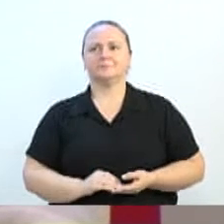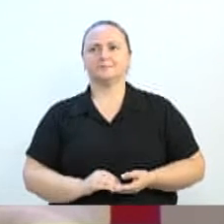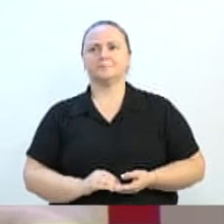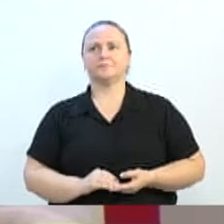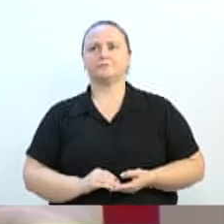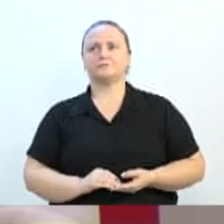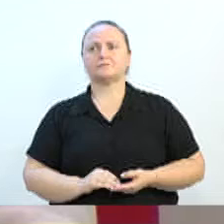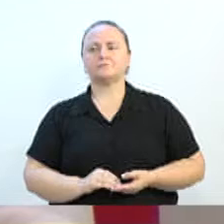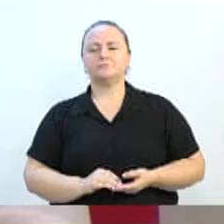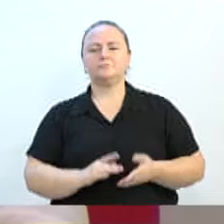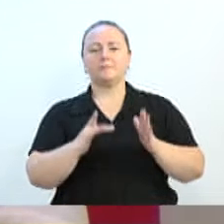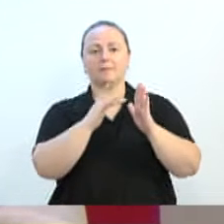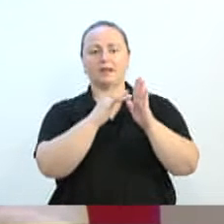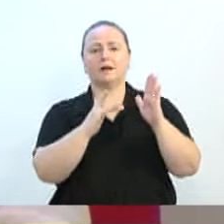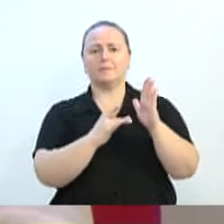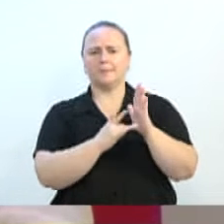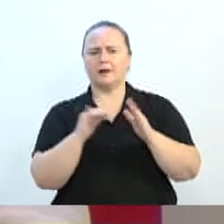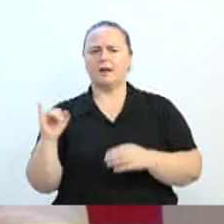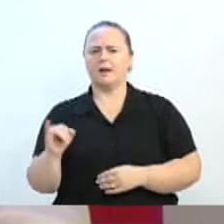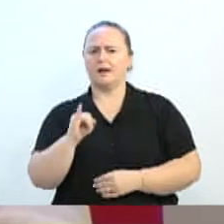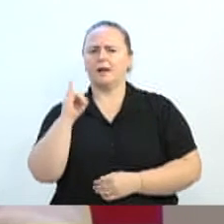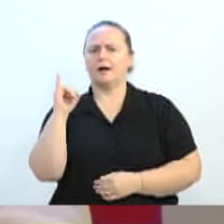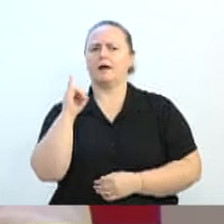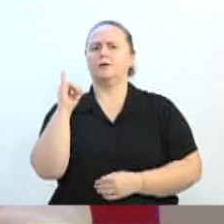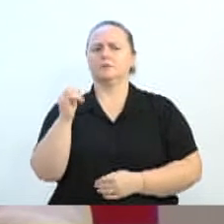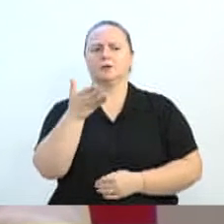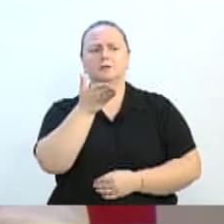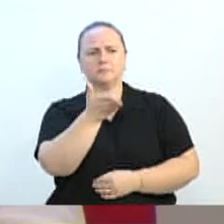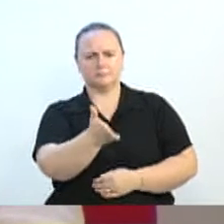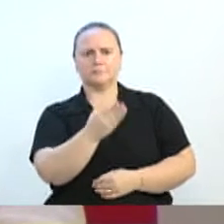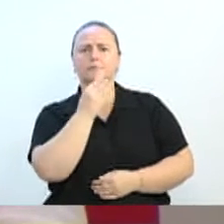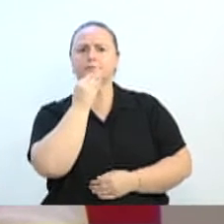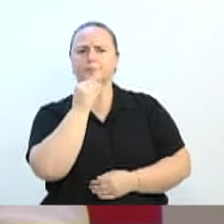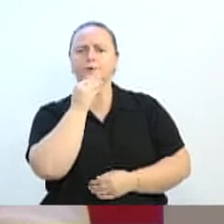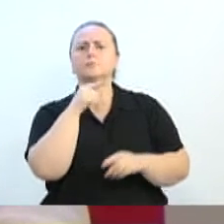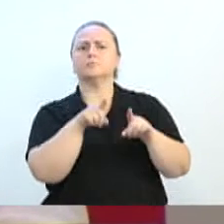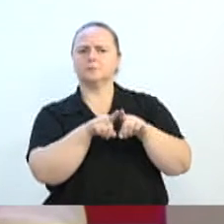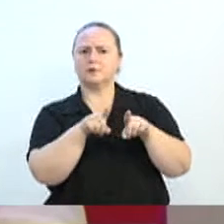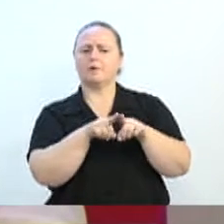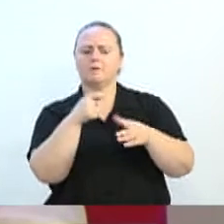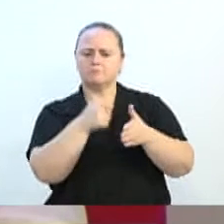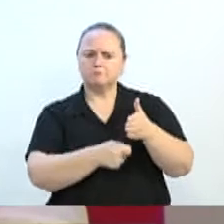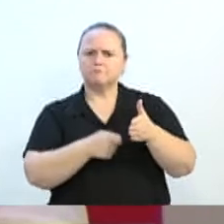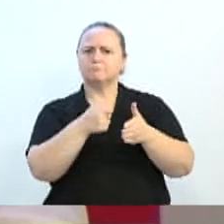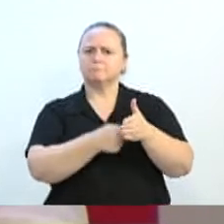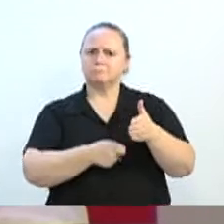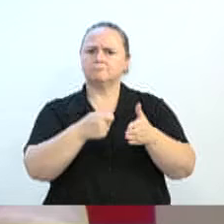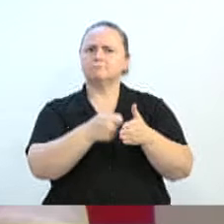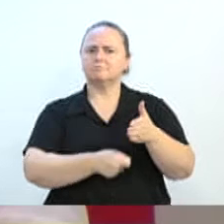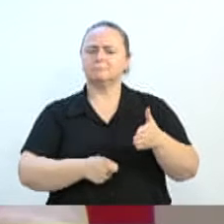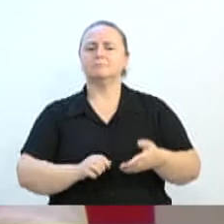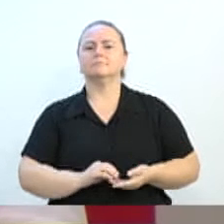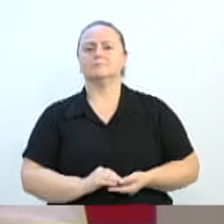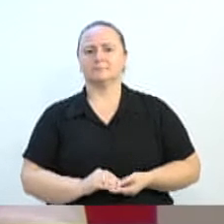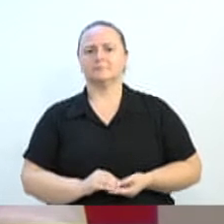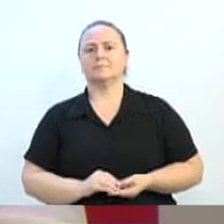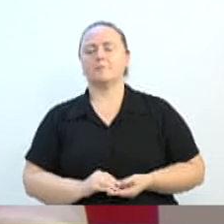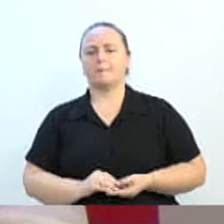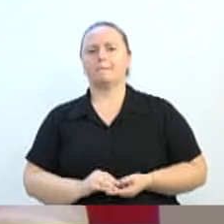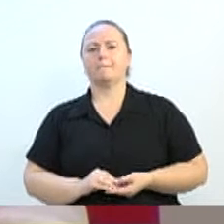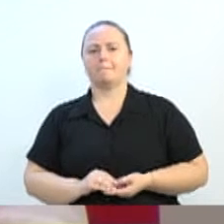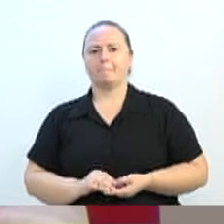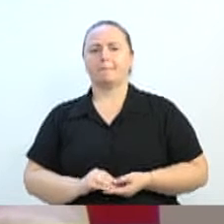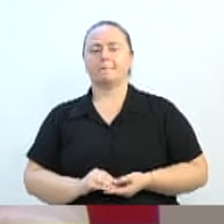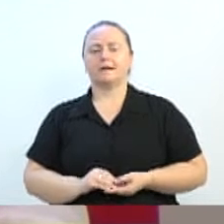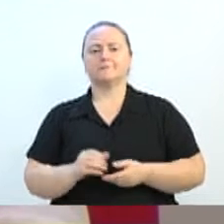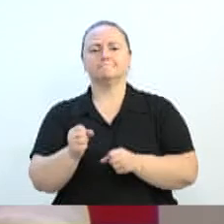pauta muito importante Bruno Cunha eu sei que você é um dos Defensores dessa pauta ao longo desses